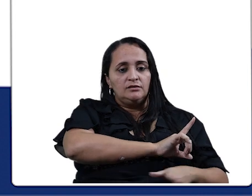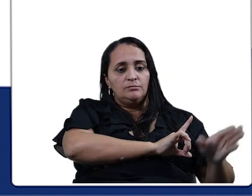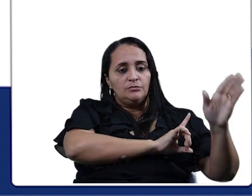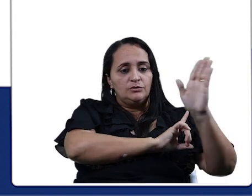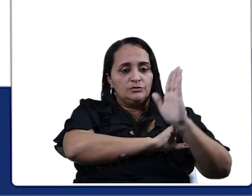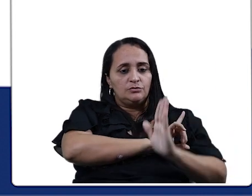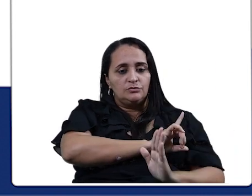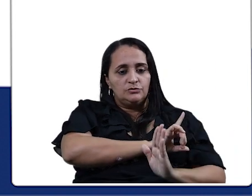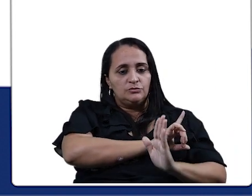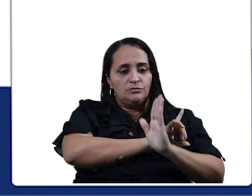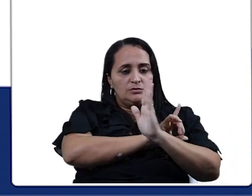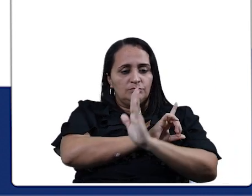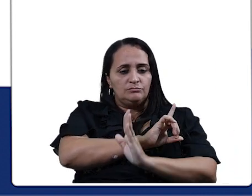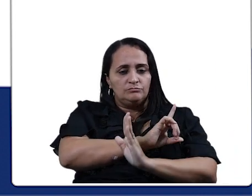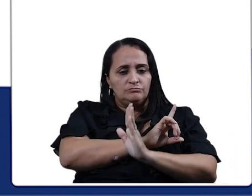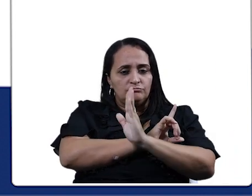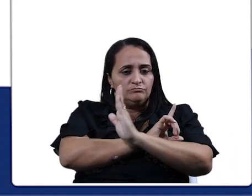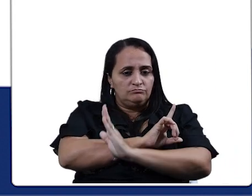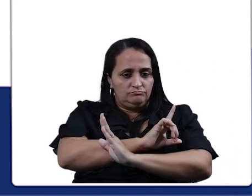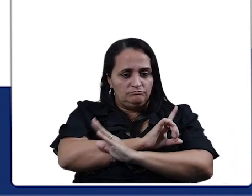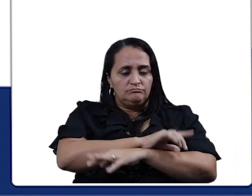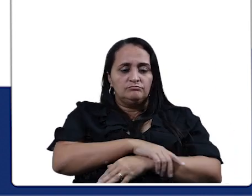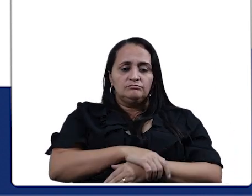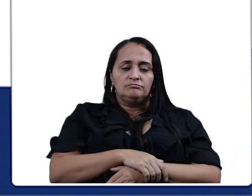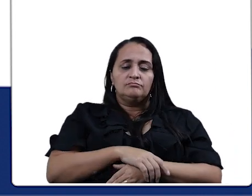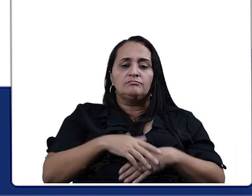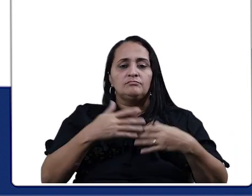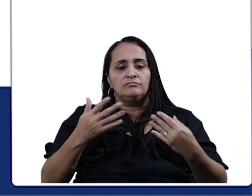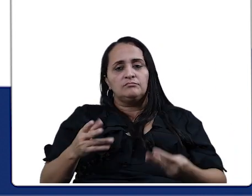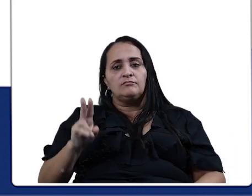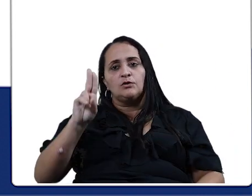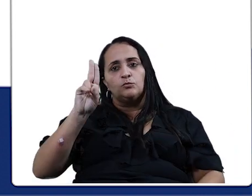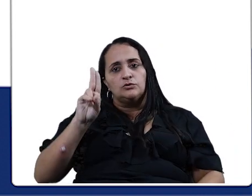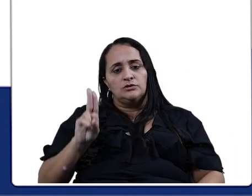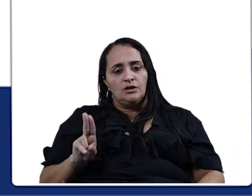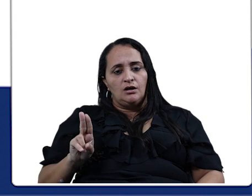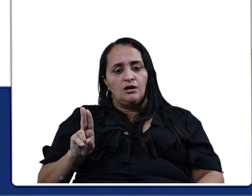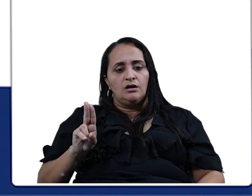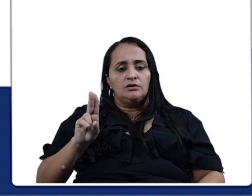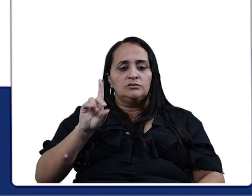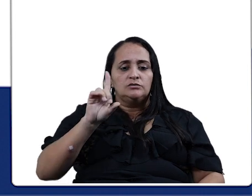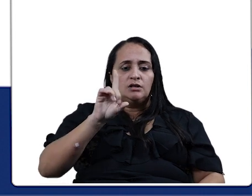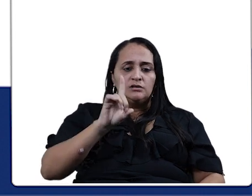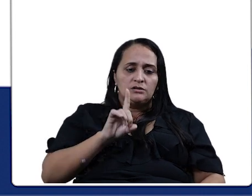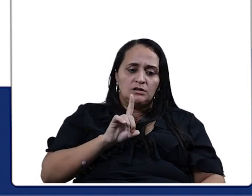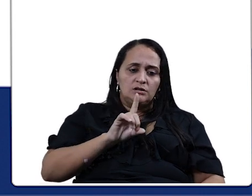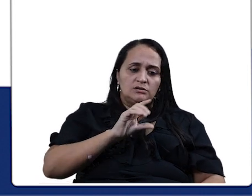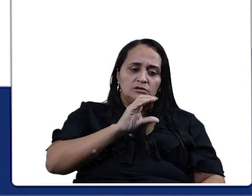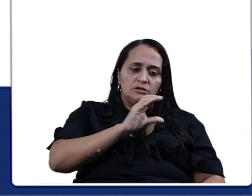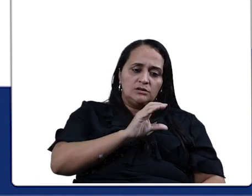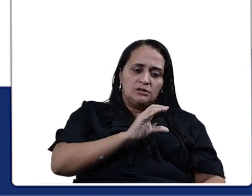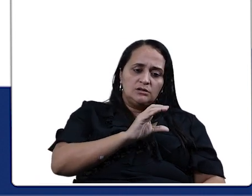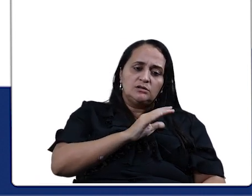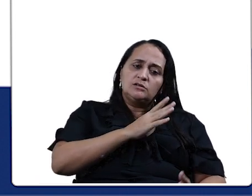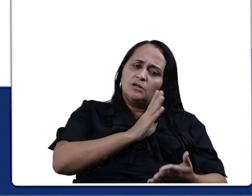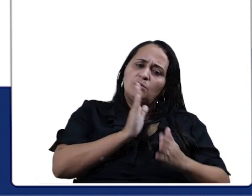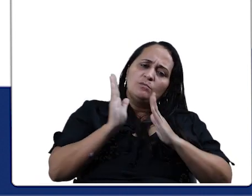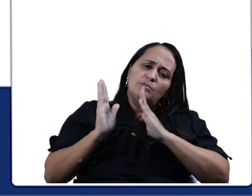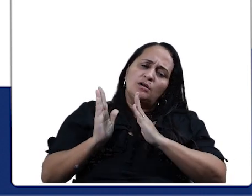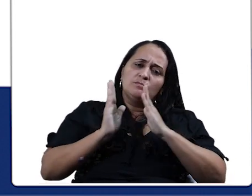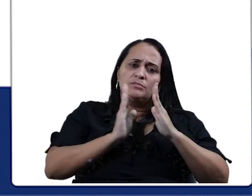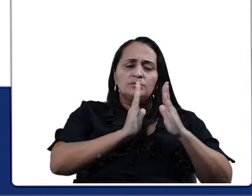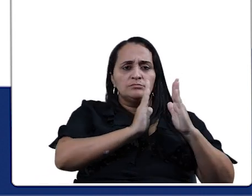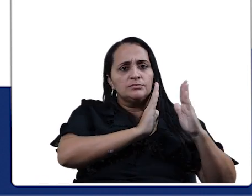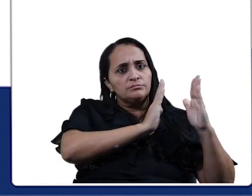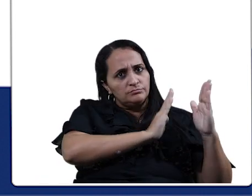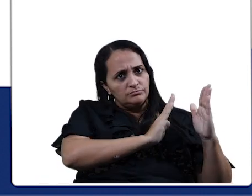aqui. Unidade, dezena, centena, simples. Unidade, dezena, centena, certo? De